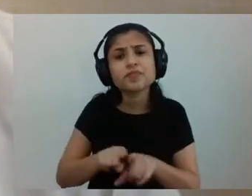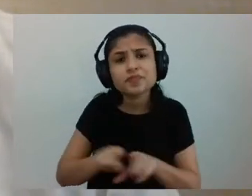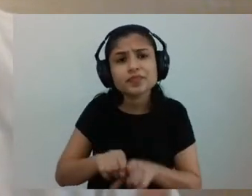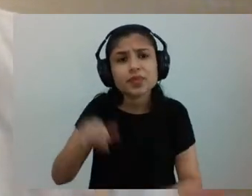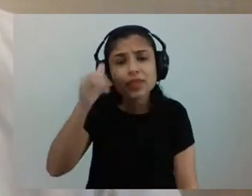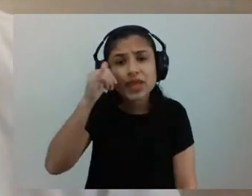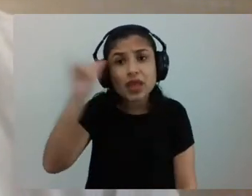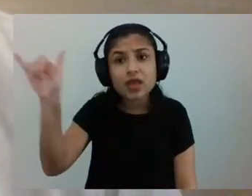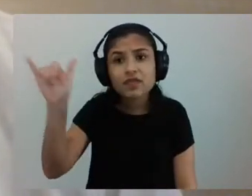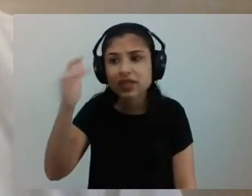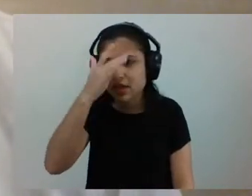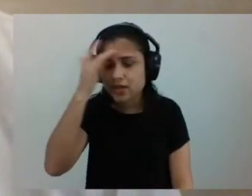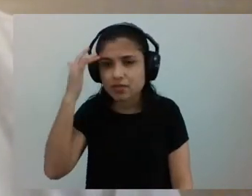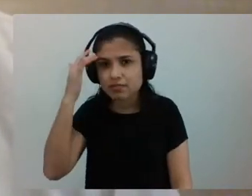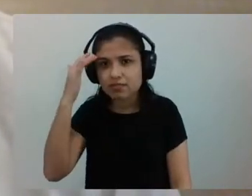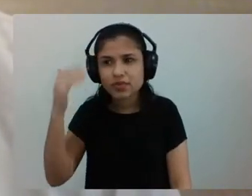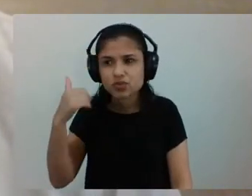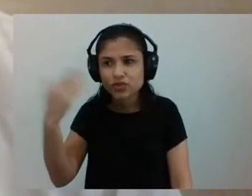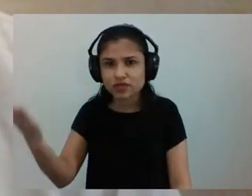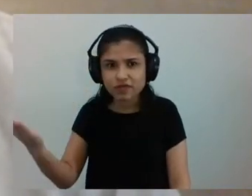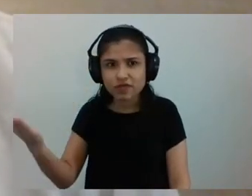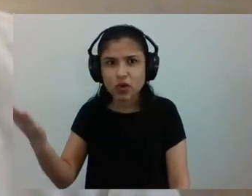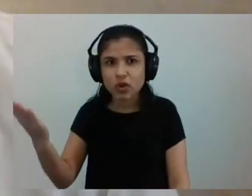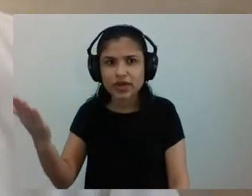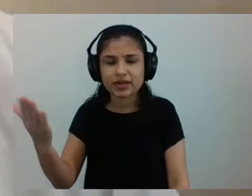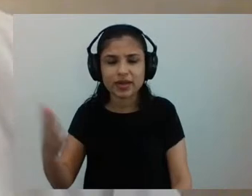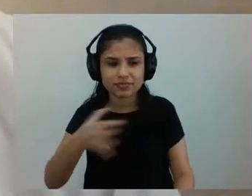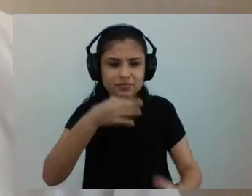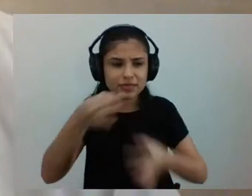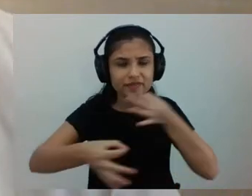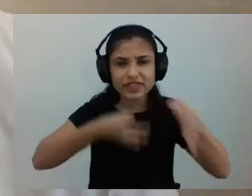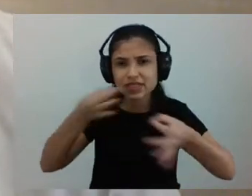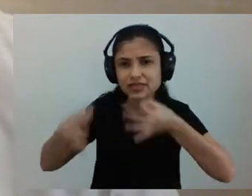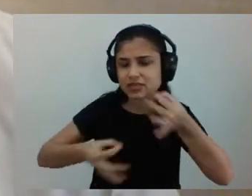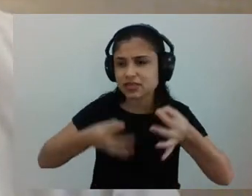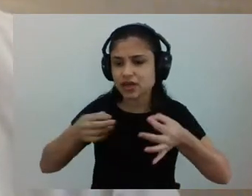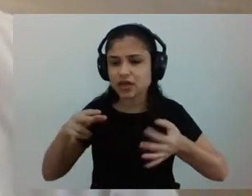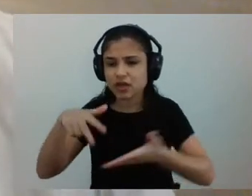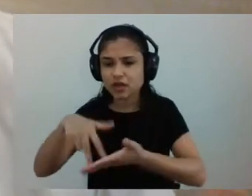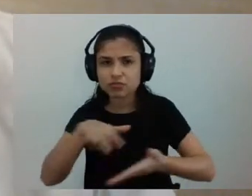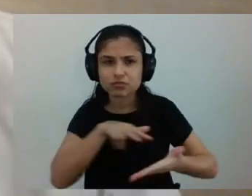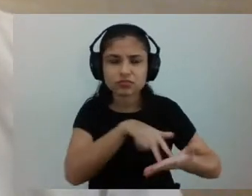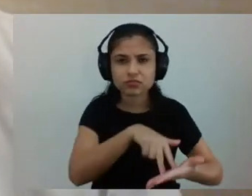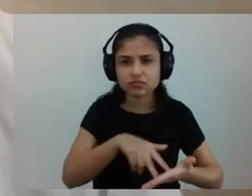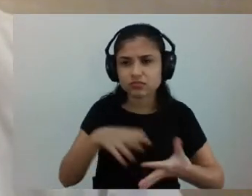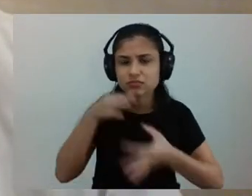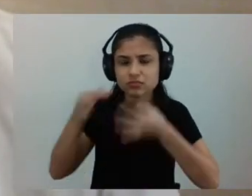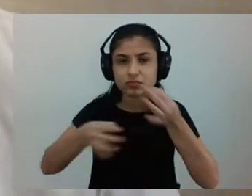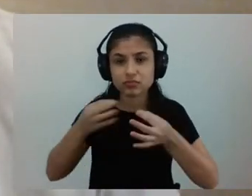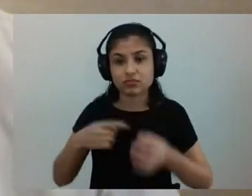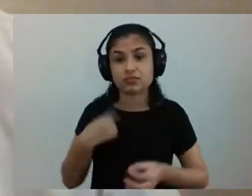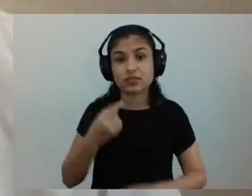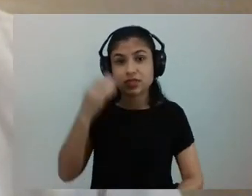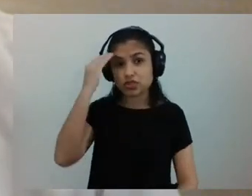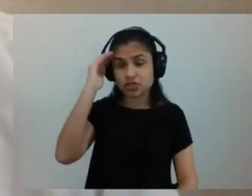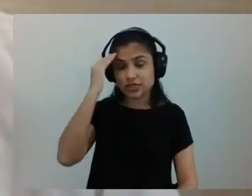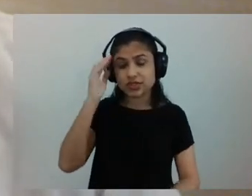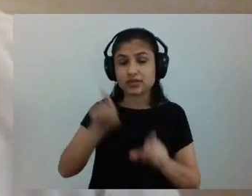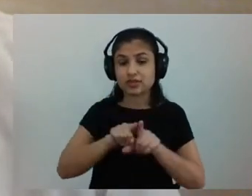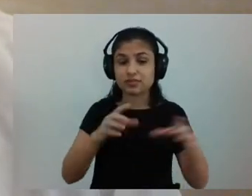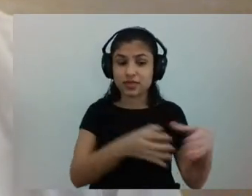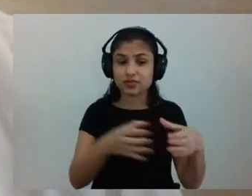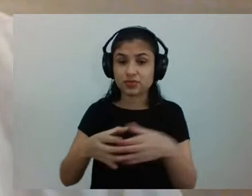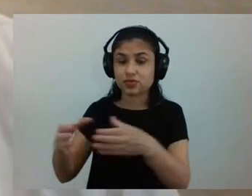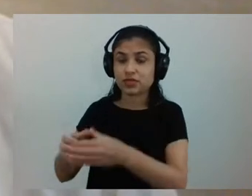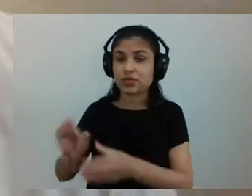as manifestações que ali se depositam, que pelo que nós compreendemos e foi manifestado pelos candidatos nos